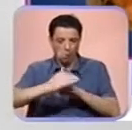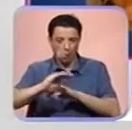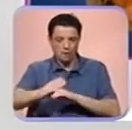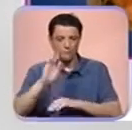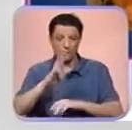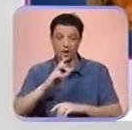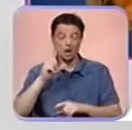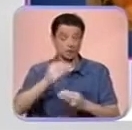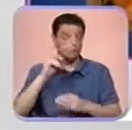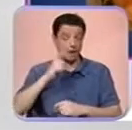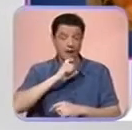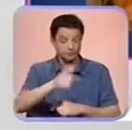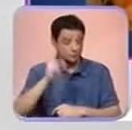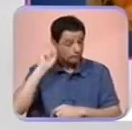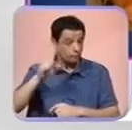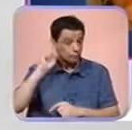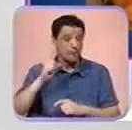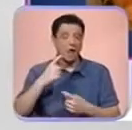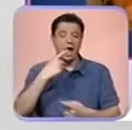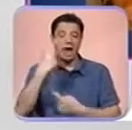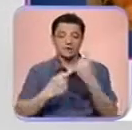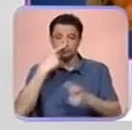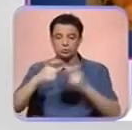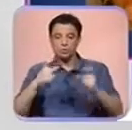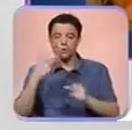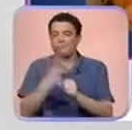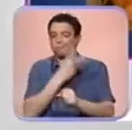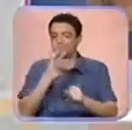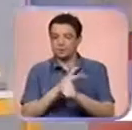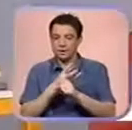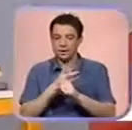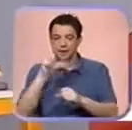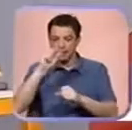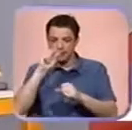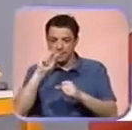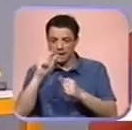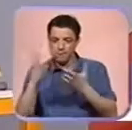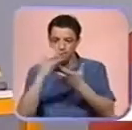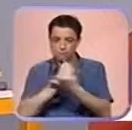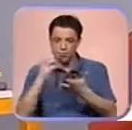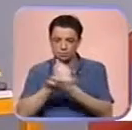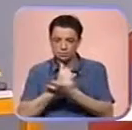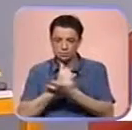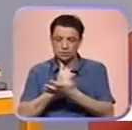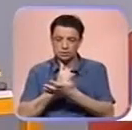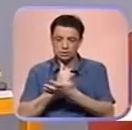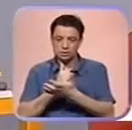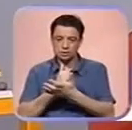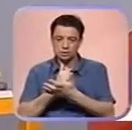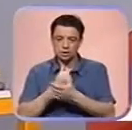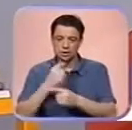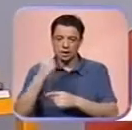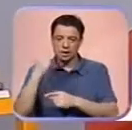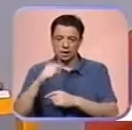é um alerta muito importante. Portanto, às vezes as pessoas não ligam a pequenos sintomas. Moscas, manchas pretas que andam de um lado para o outro,